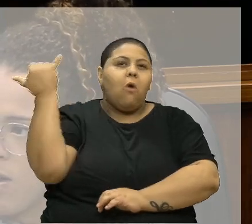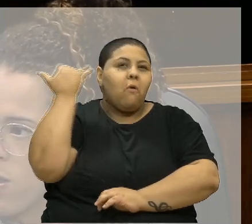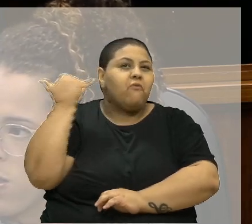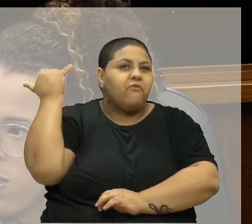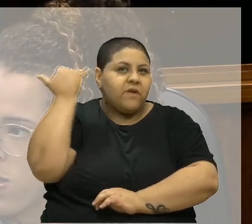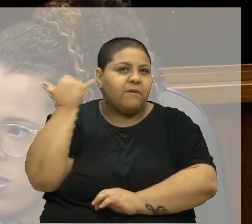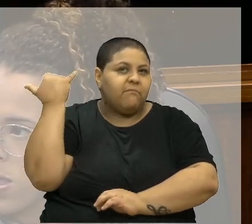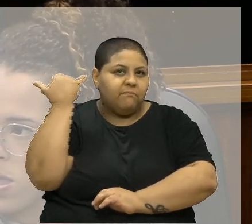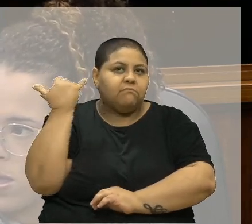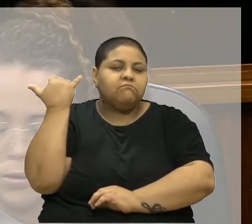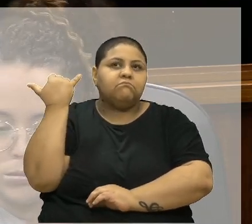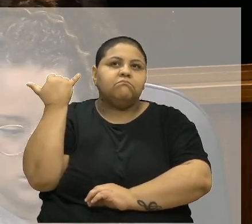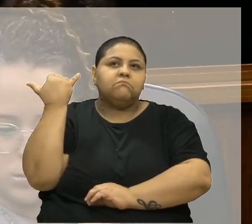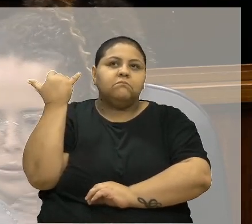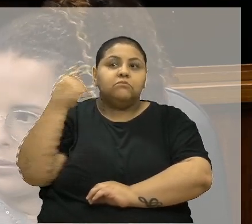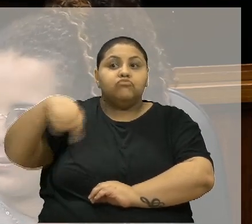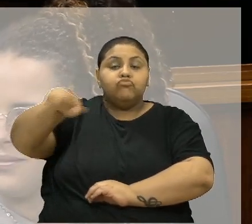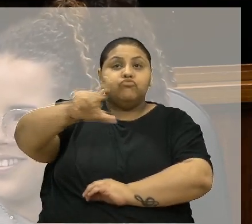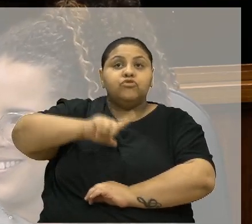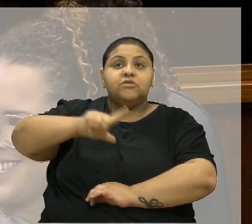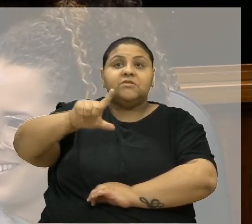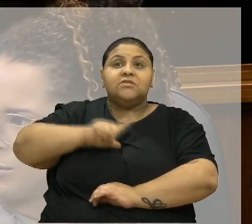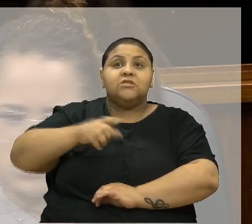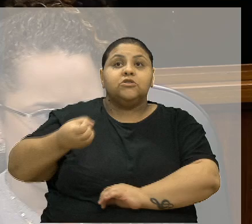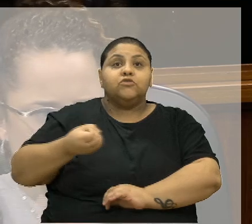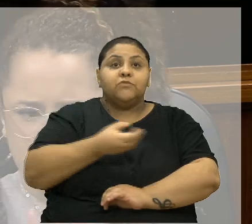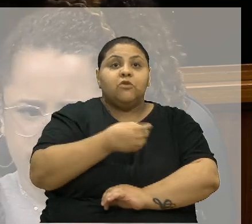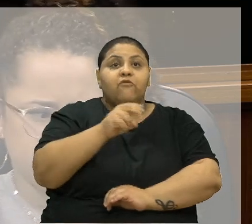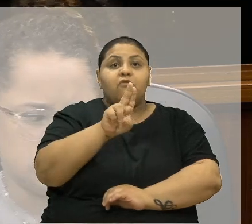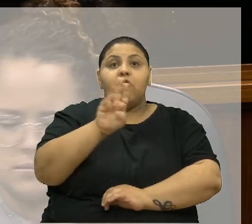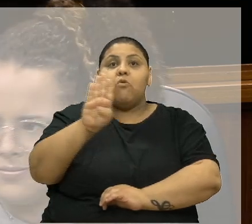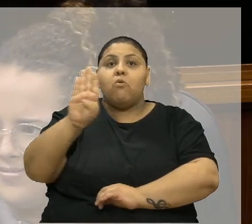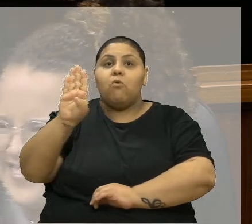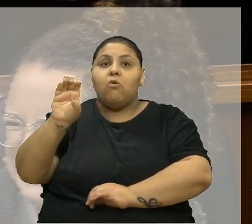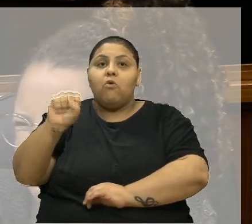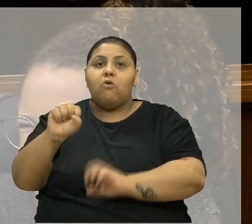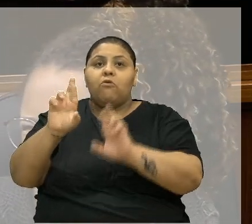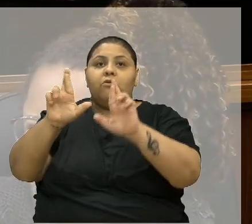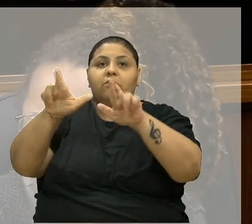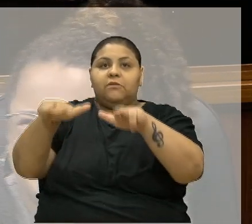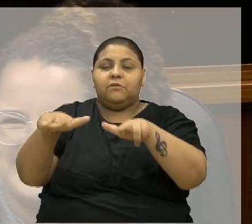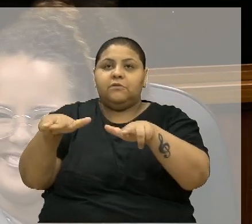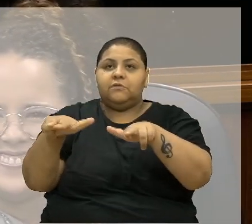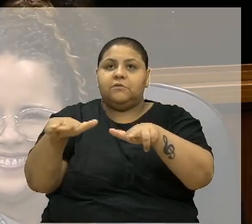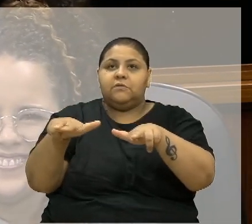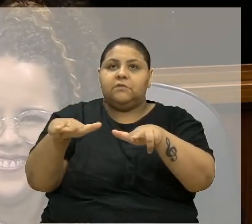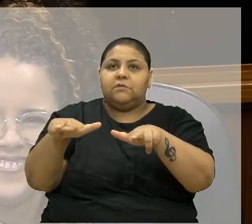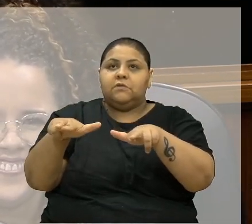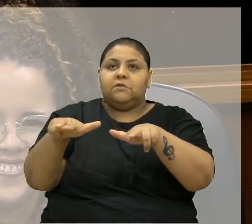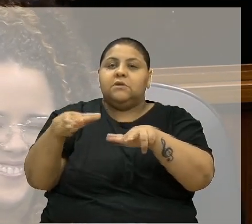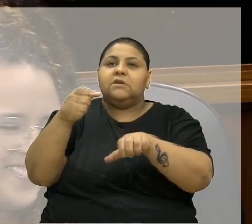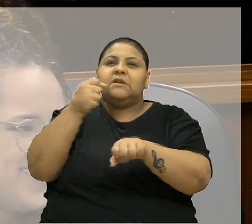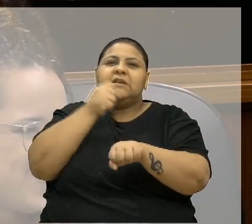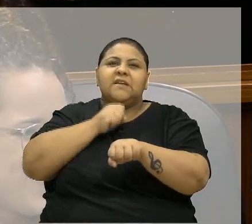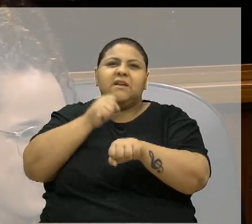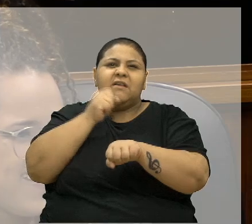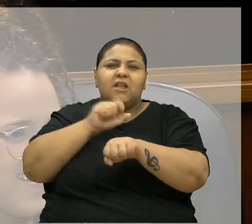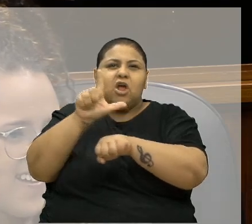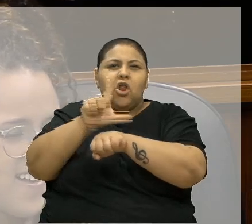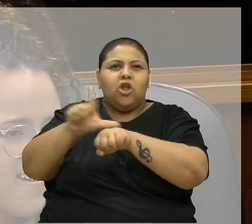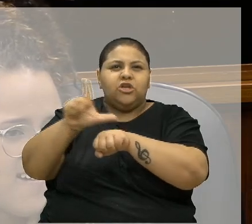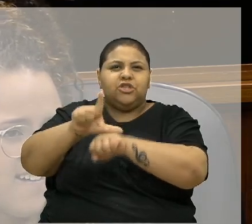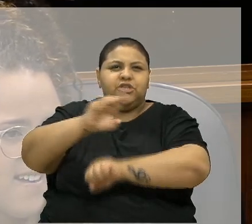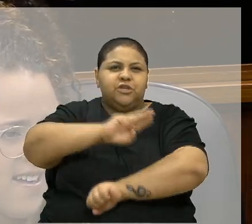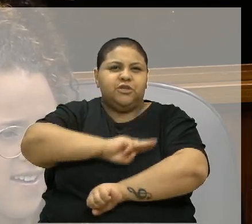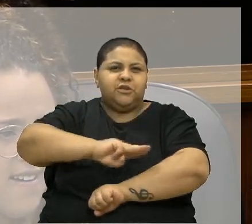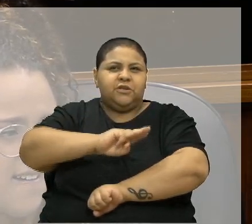dizer de que nós teremos uma nova UBS para a região, que fica aí na antiga lojinha da Marco Polo.